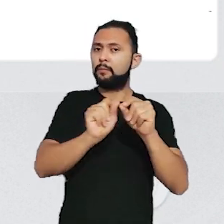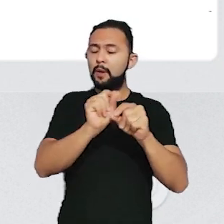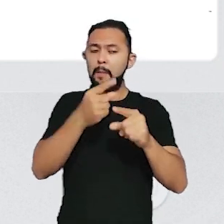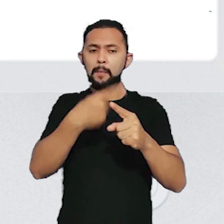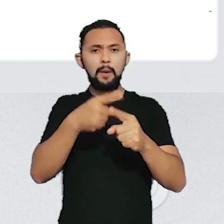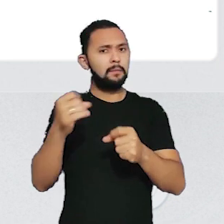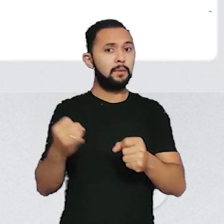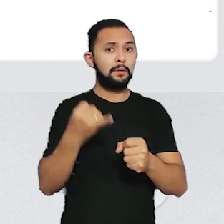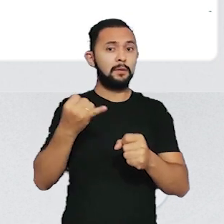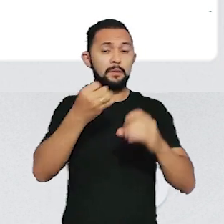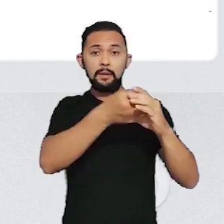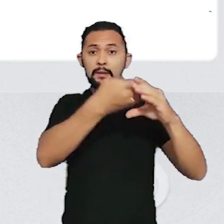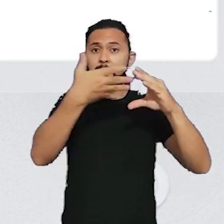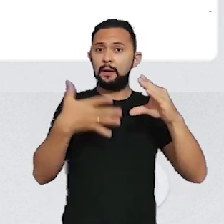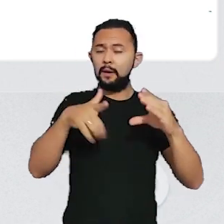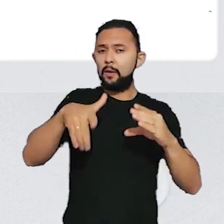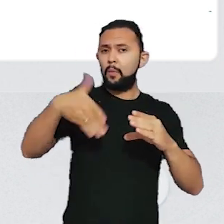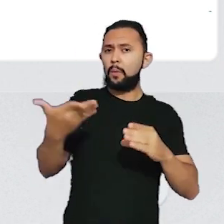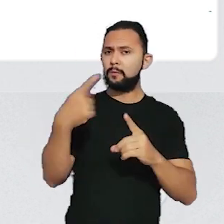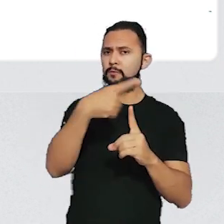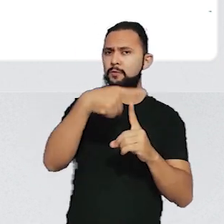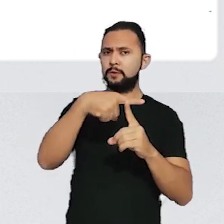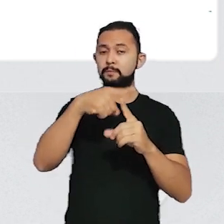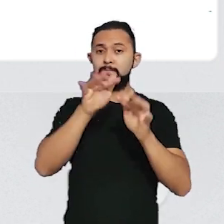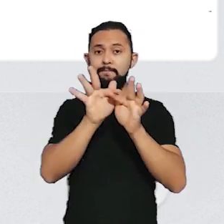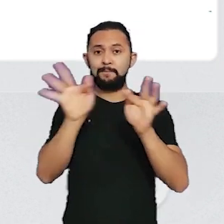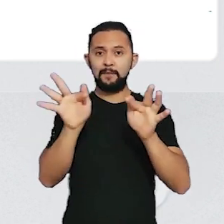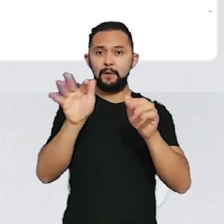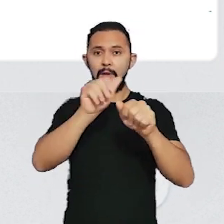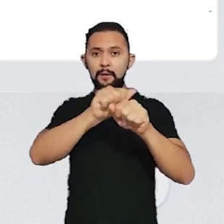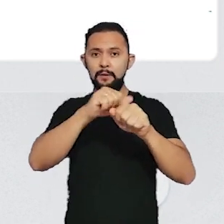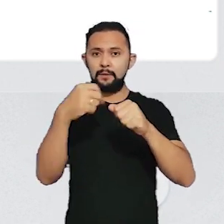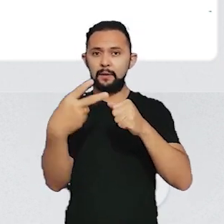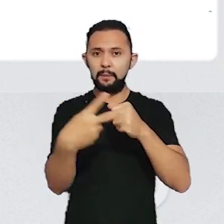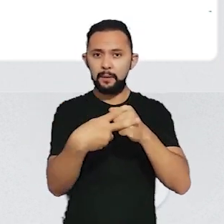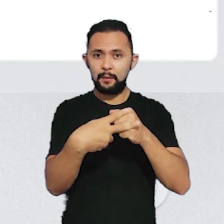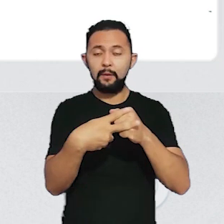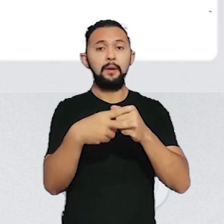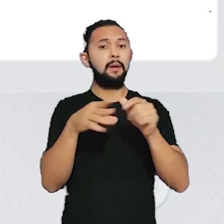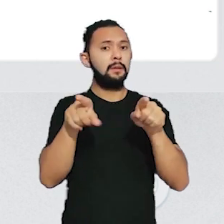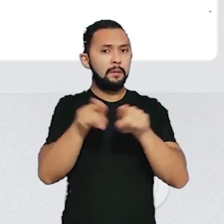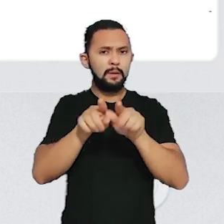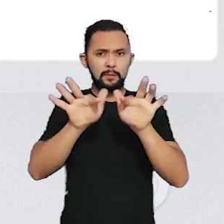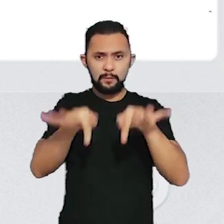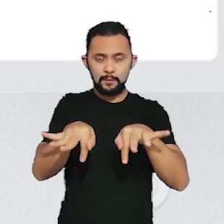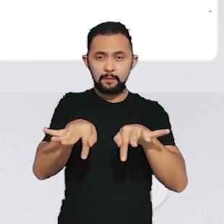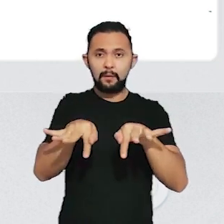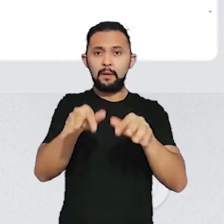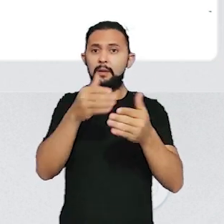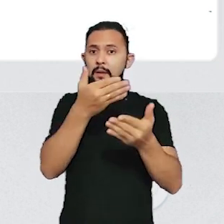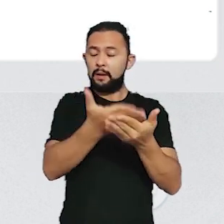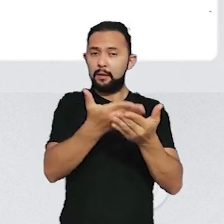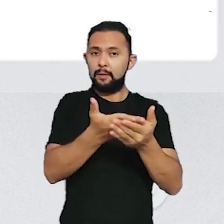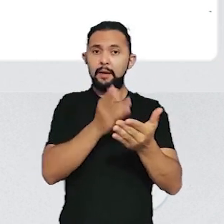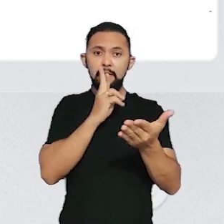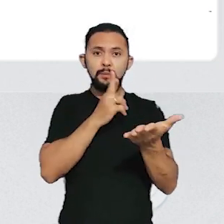para a gente poder classificar as orações adverbiais. Tudo bem? E ao final da nossa aula de hoje, vamos responder umas questões para